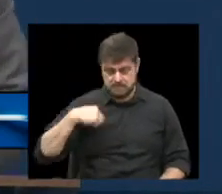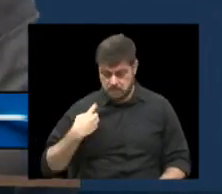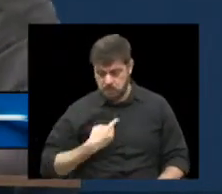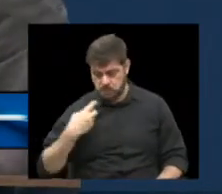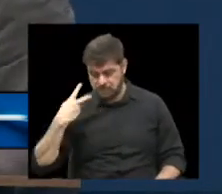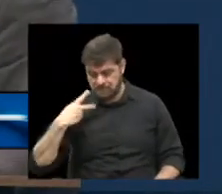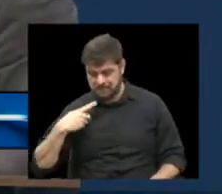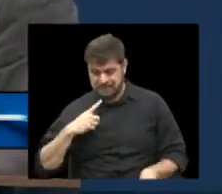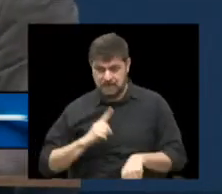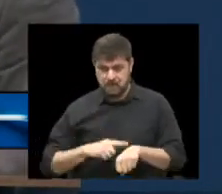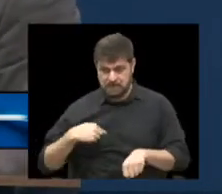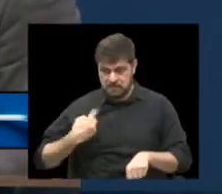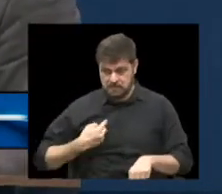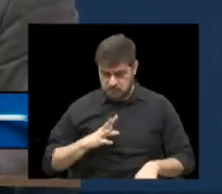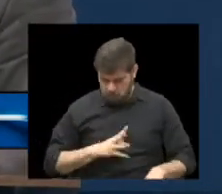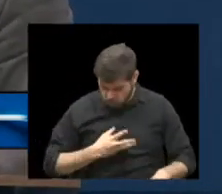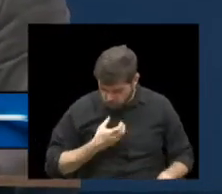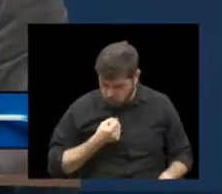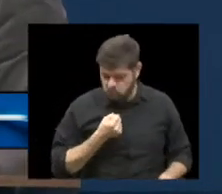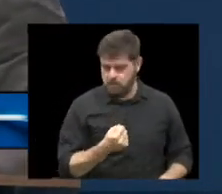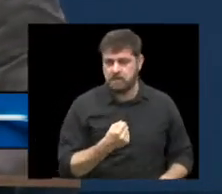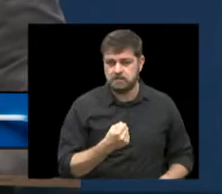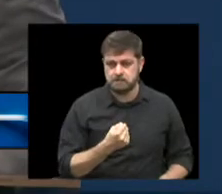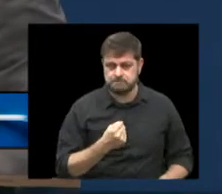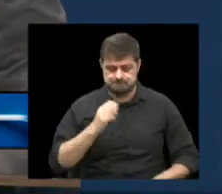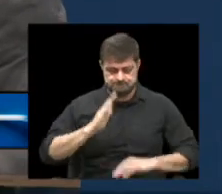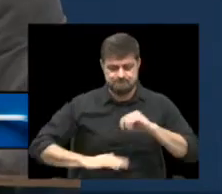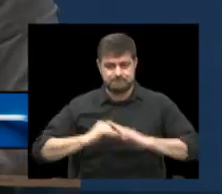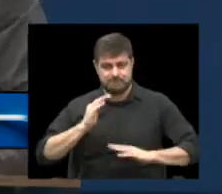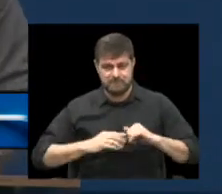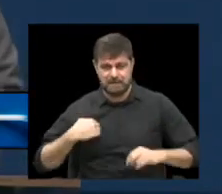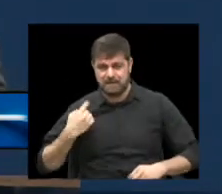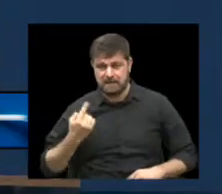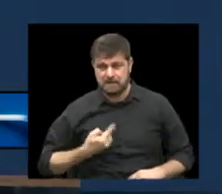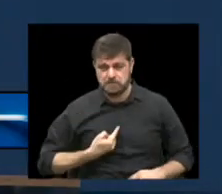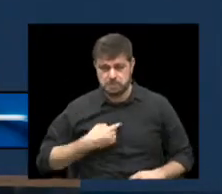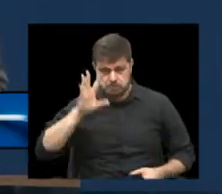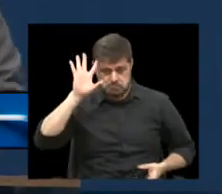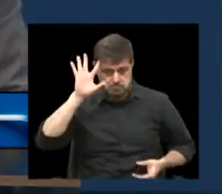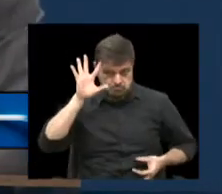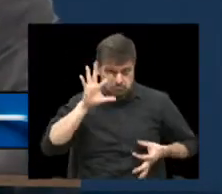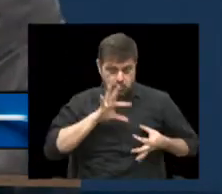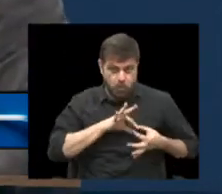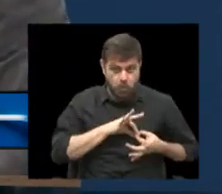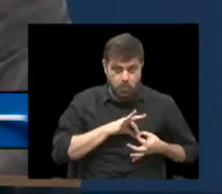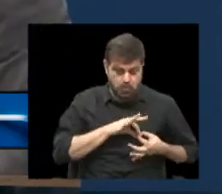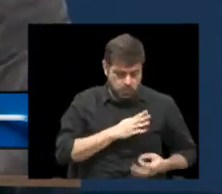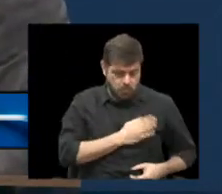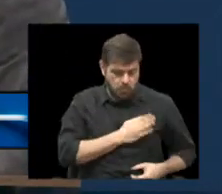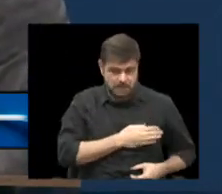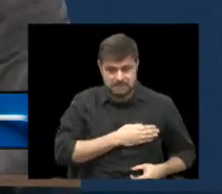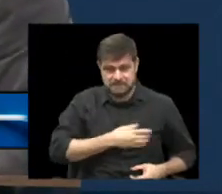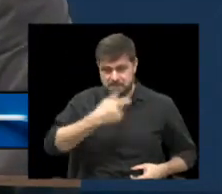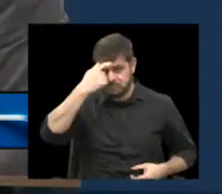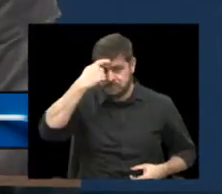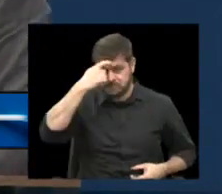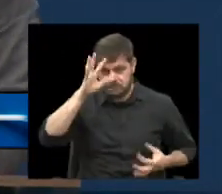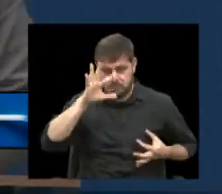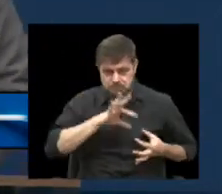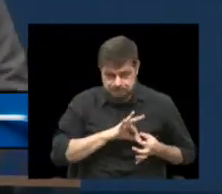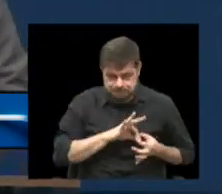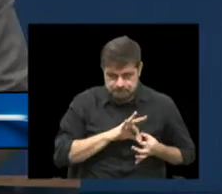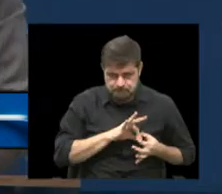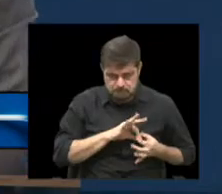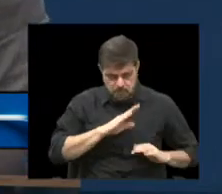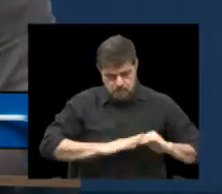momentos que nós precisamos ter coragem, e nós precisamos agir com o coração e com a razão. E esse momento é assim, é um